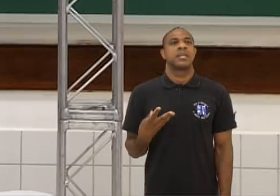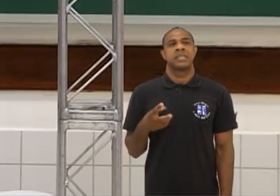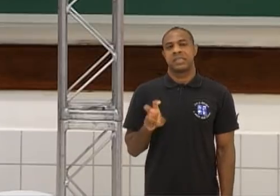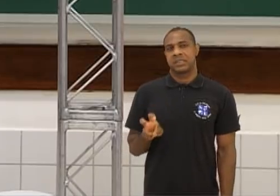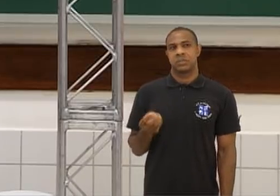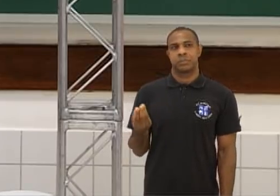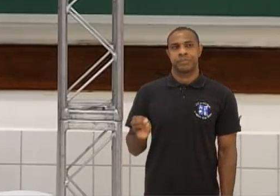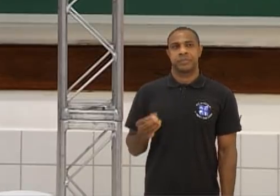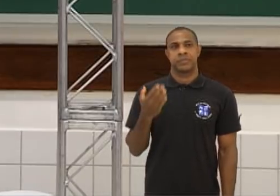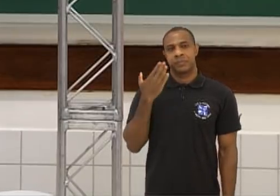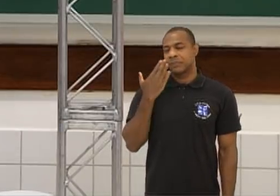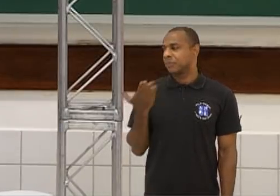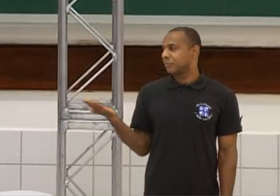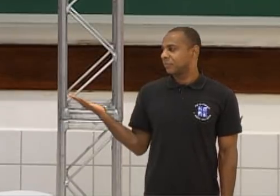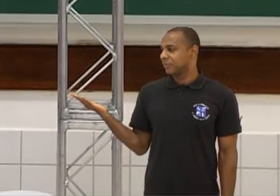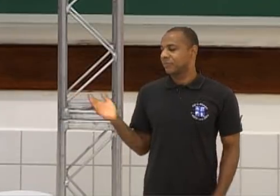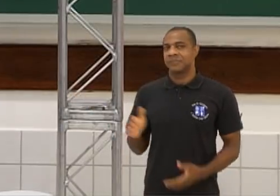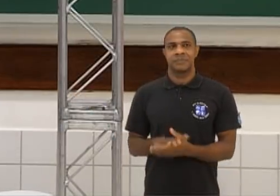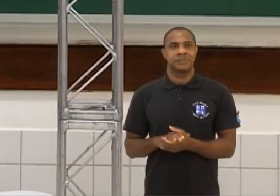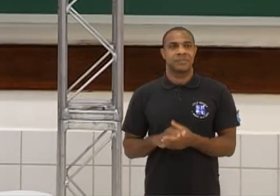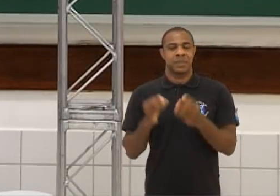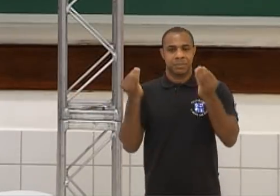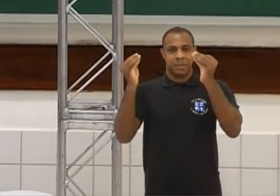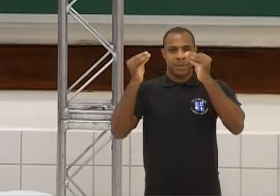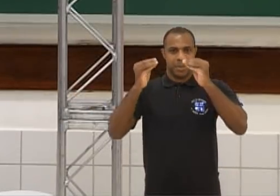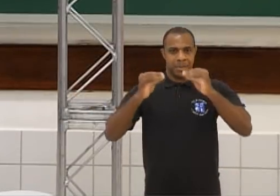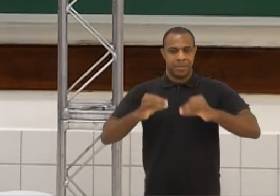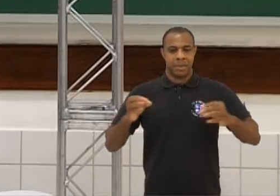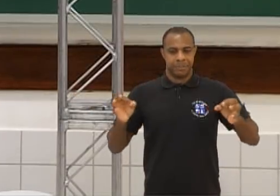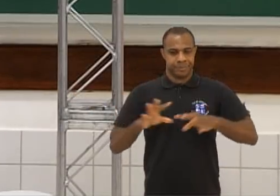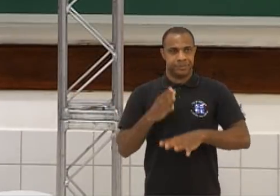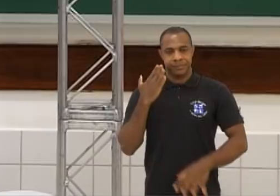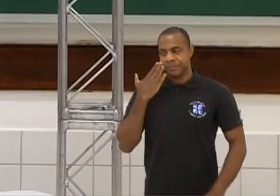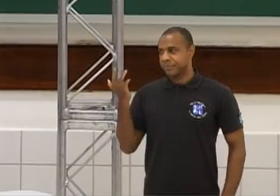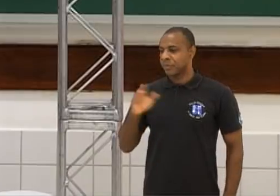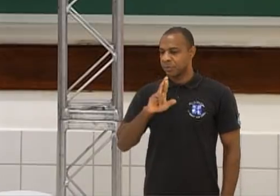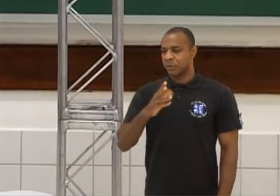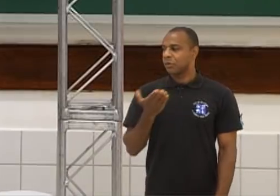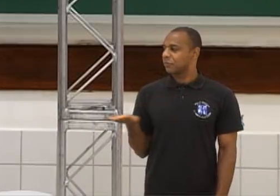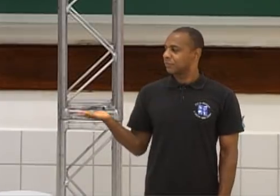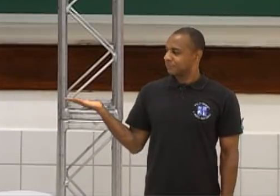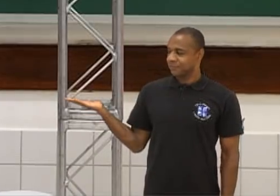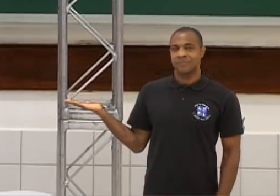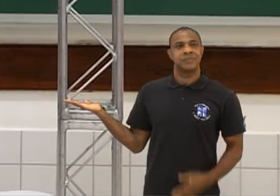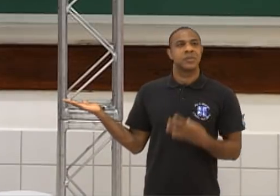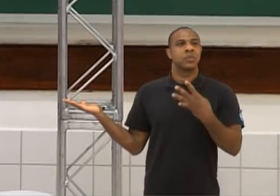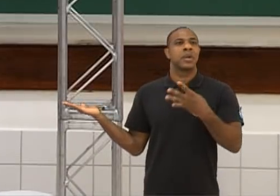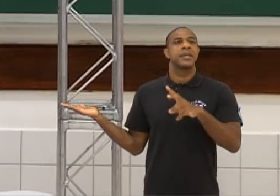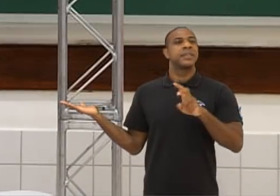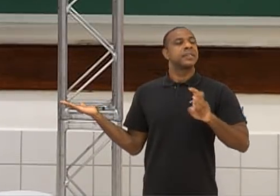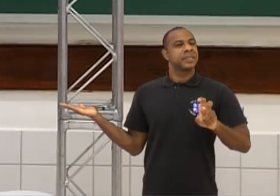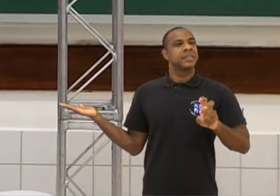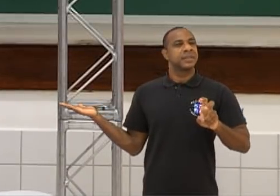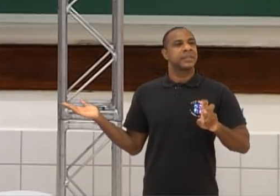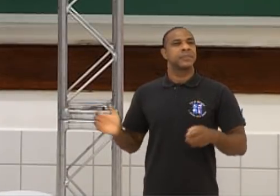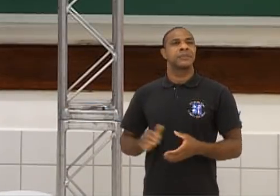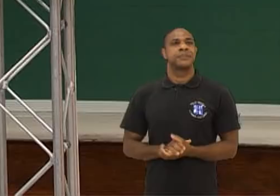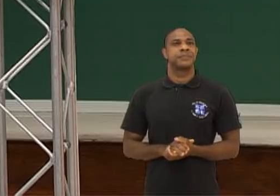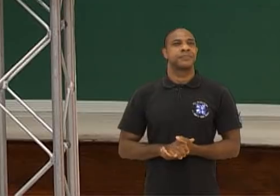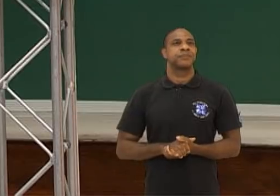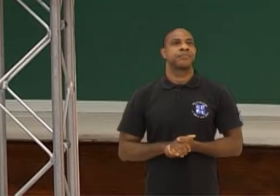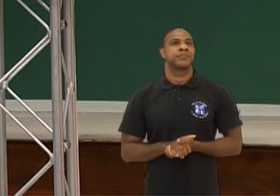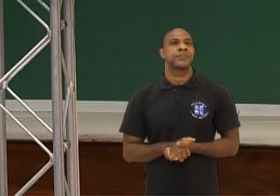45. Então, resolvendo aqui, x 45, tá? Então, a resposta, x igual a